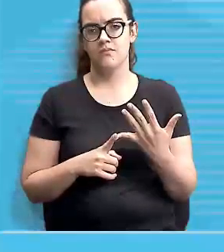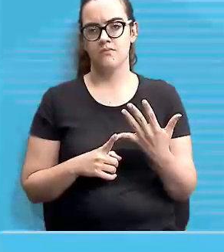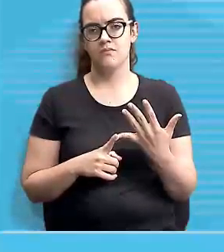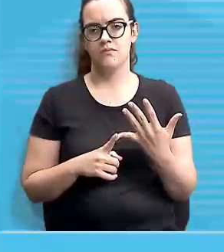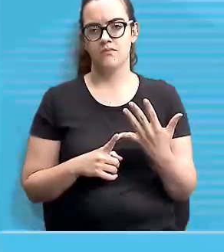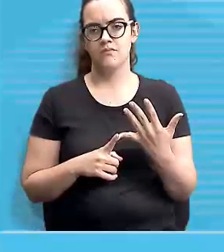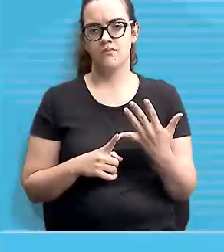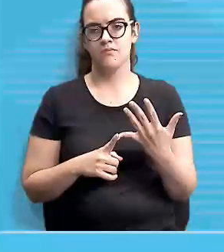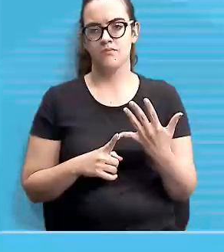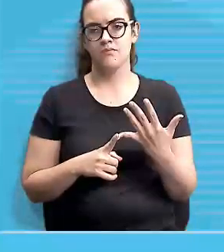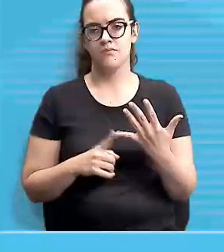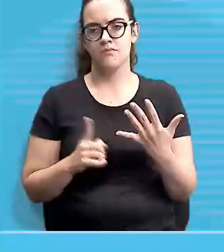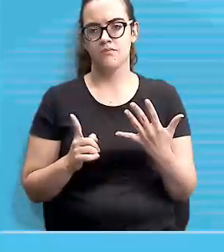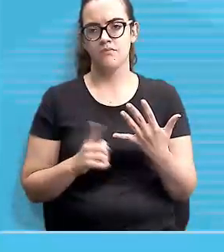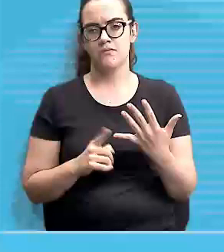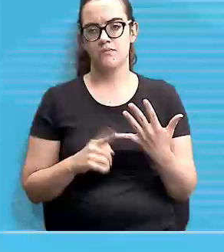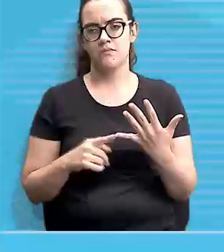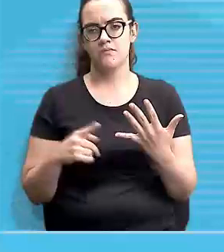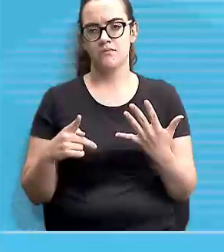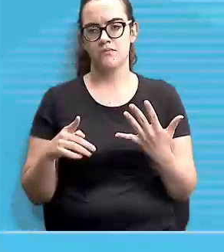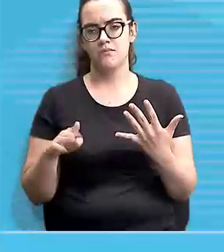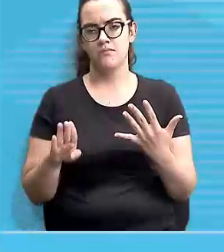o chumbo